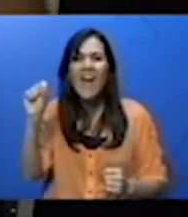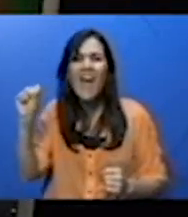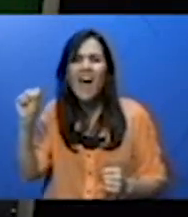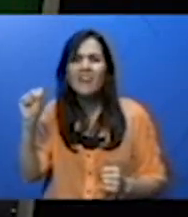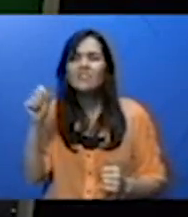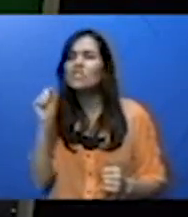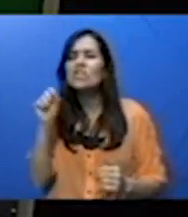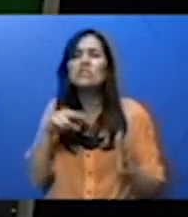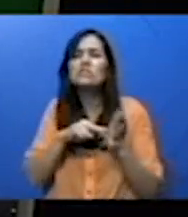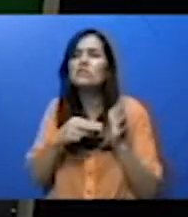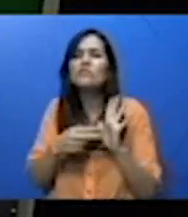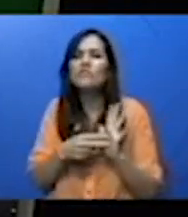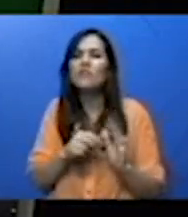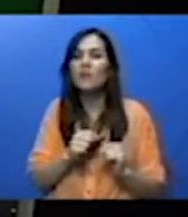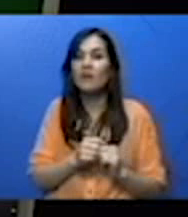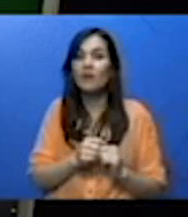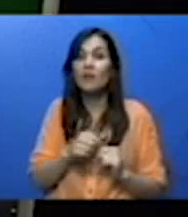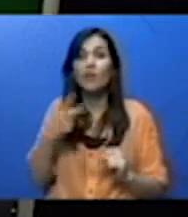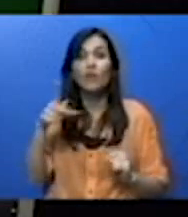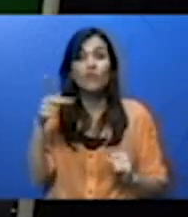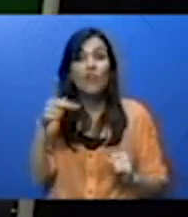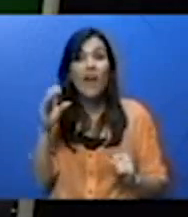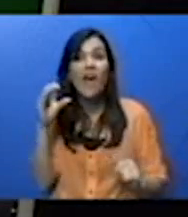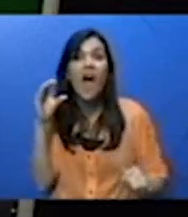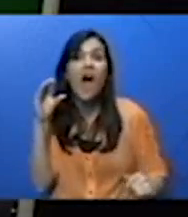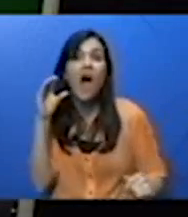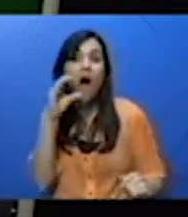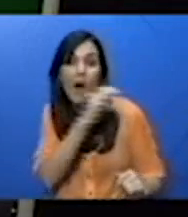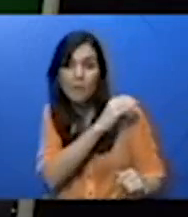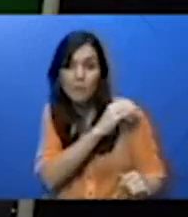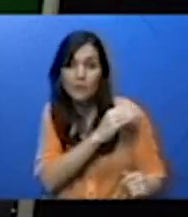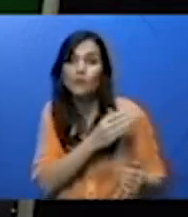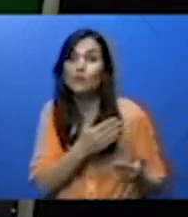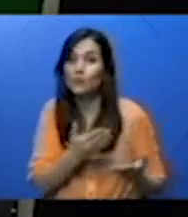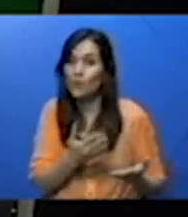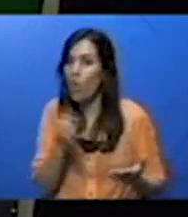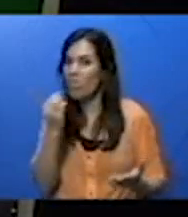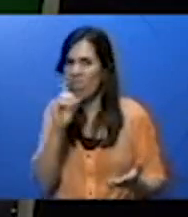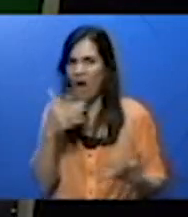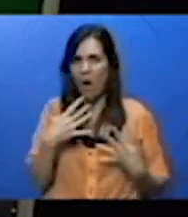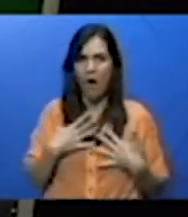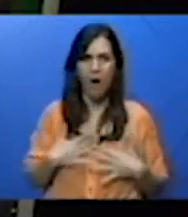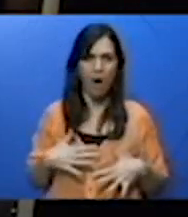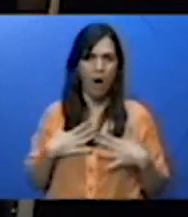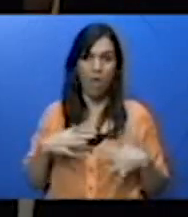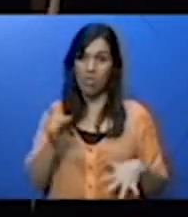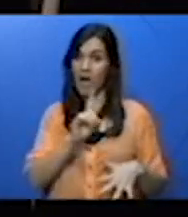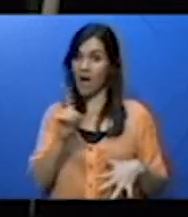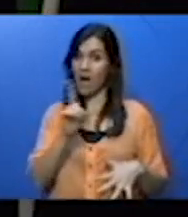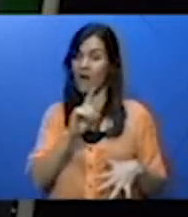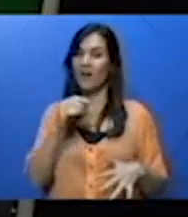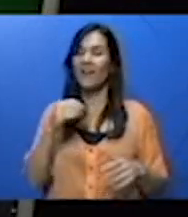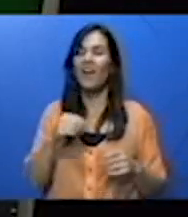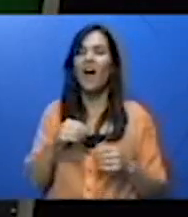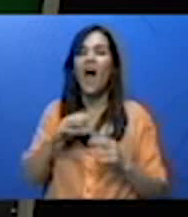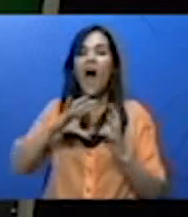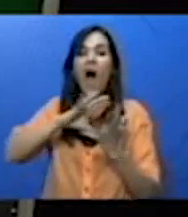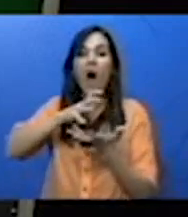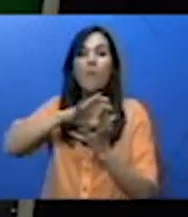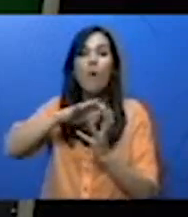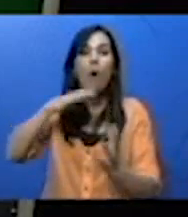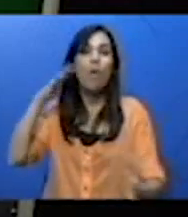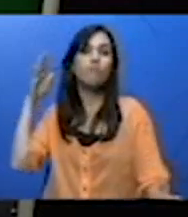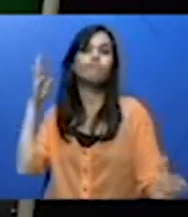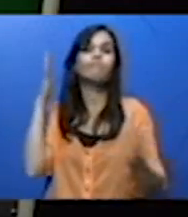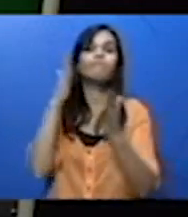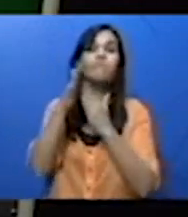querem dizer? Que vocês vão o quê? Devagar? Vão rápido? O que vocês falam? Vocês sabem